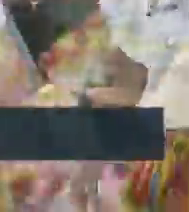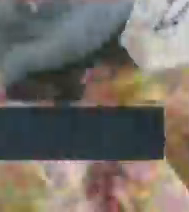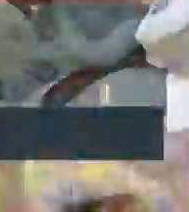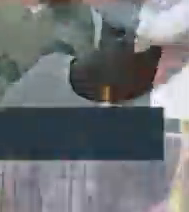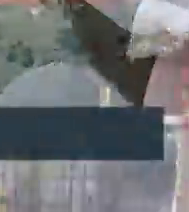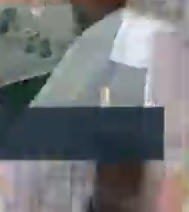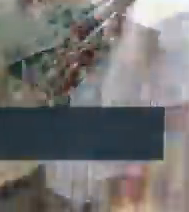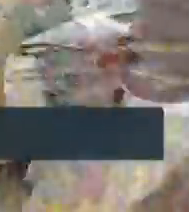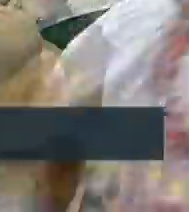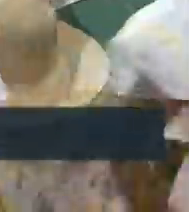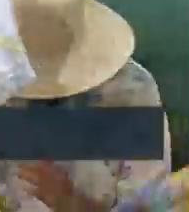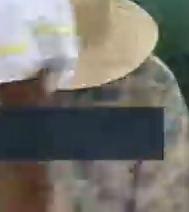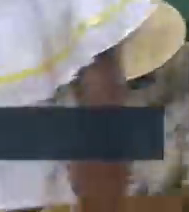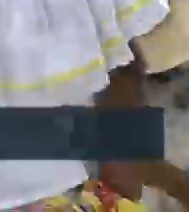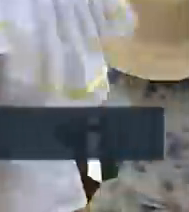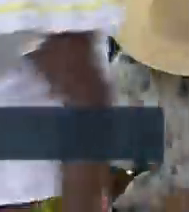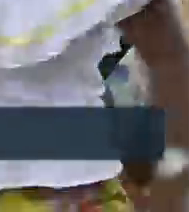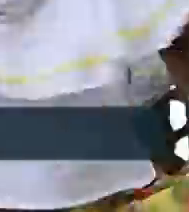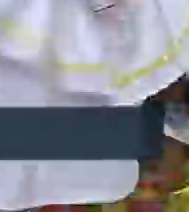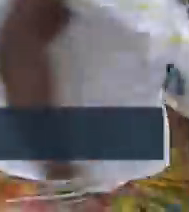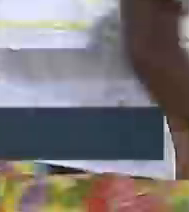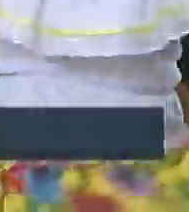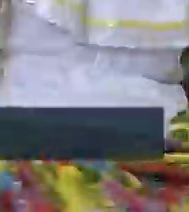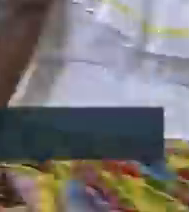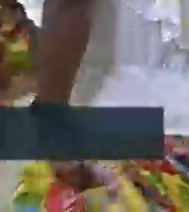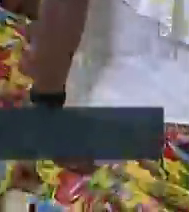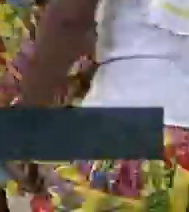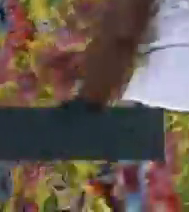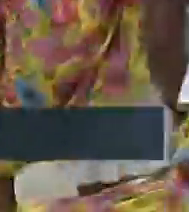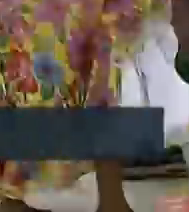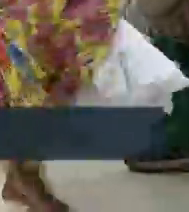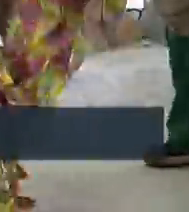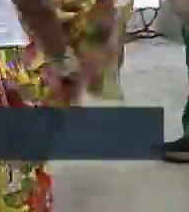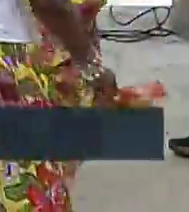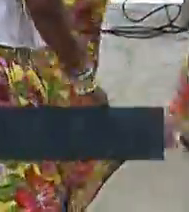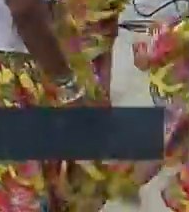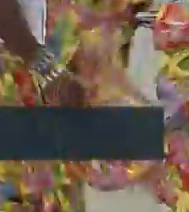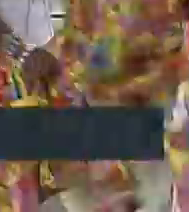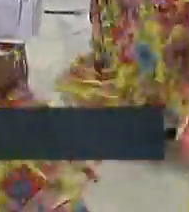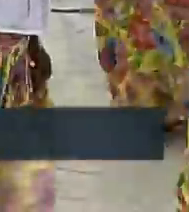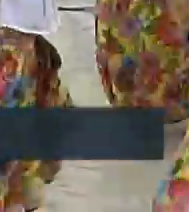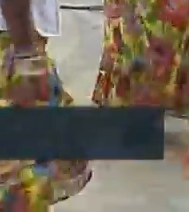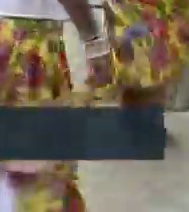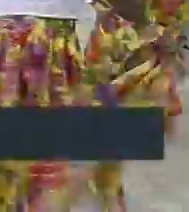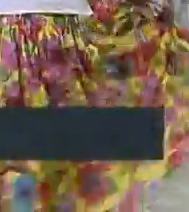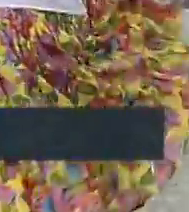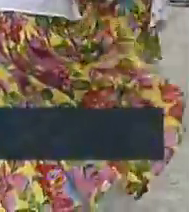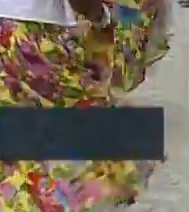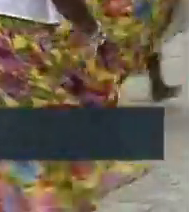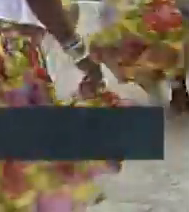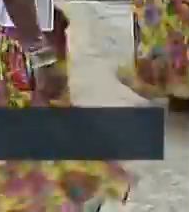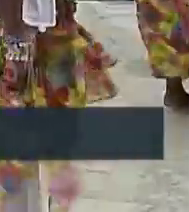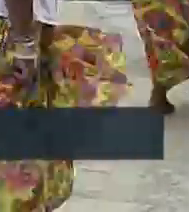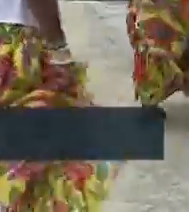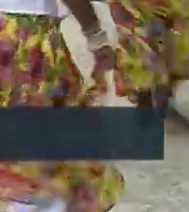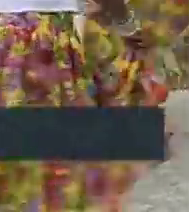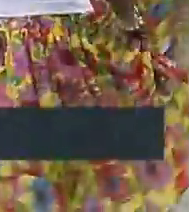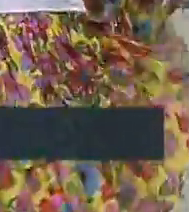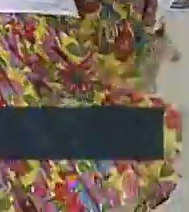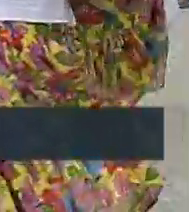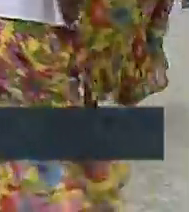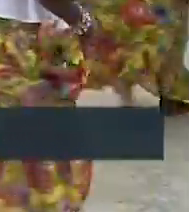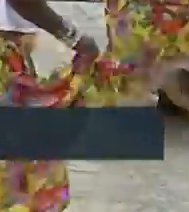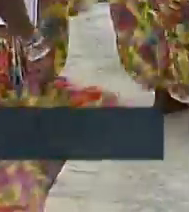bão bae eu fui na Festa do Santo e baie bae